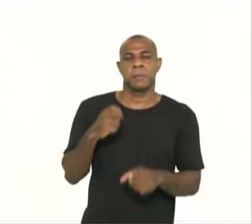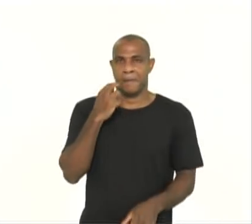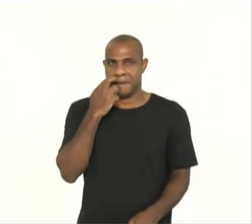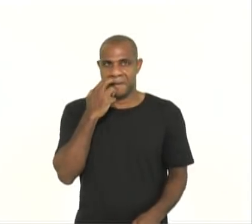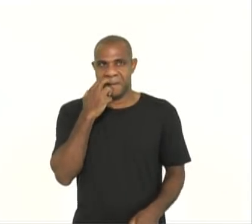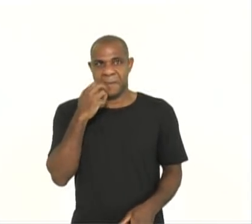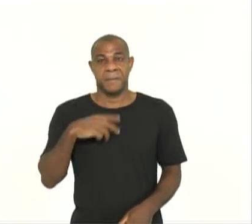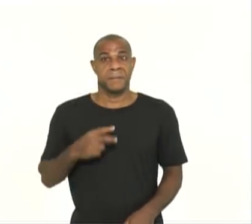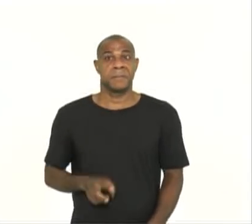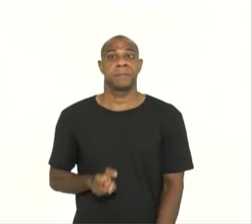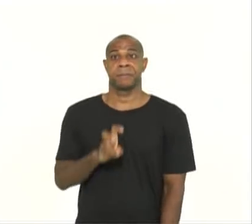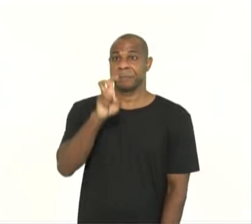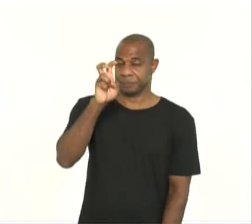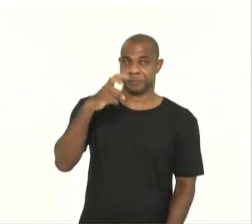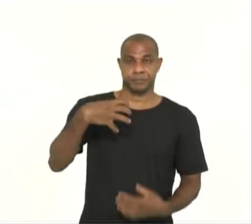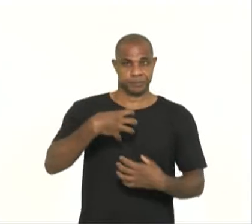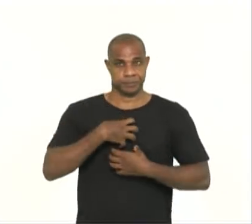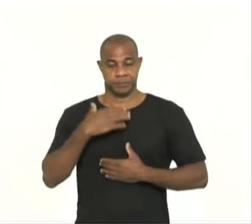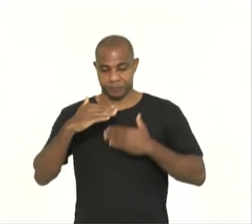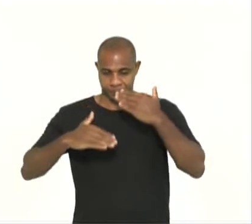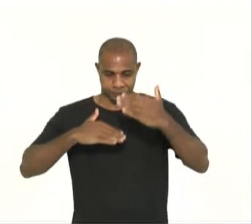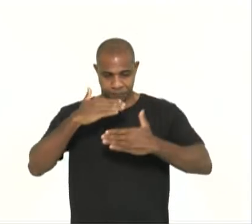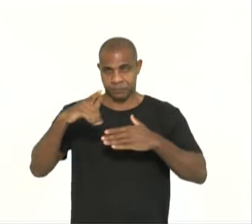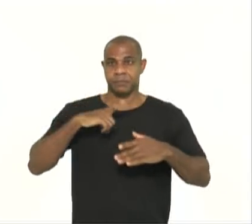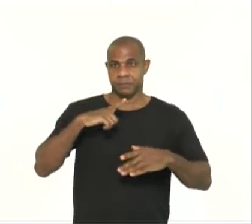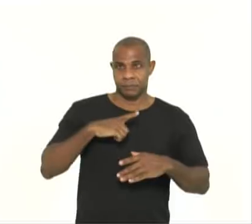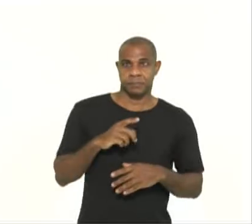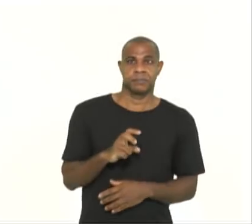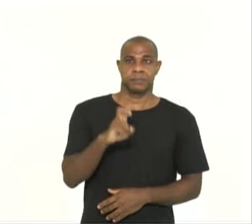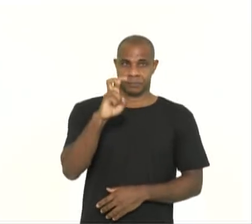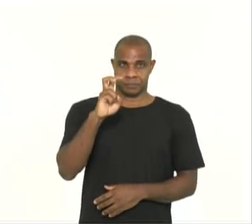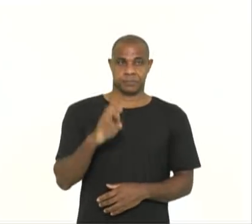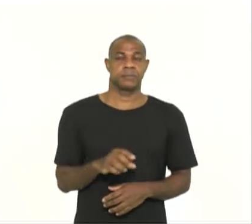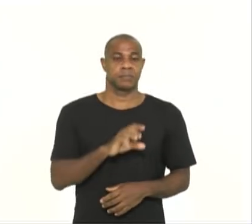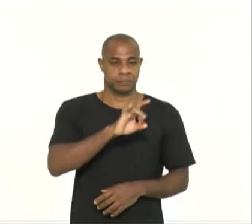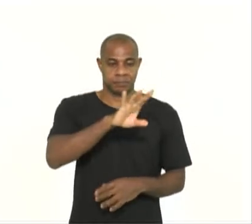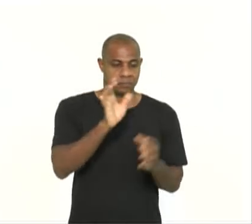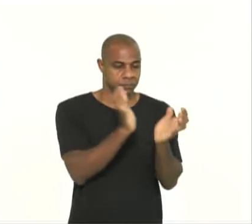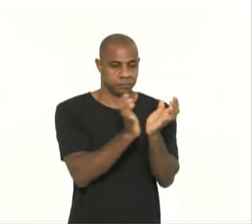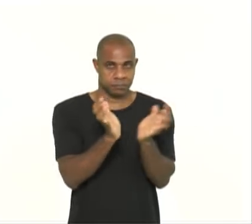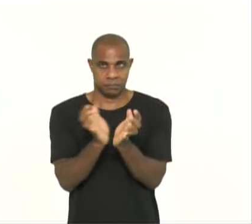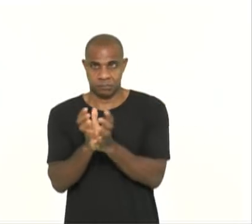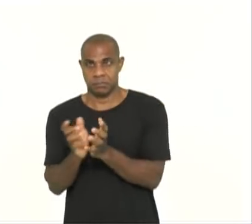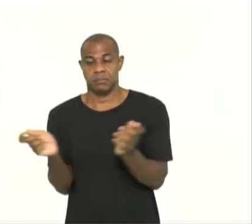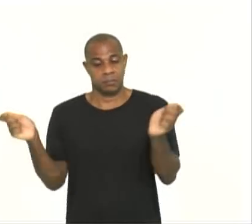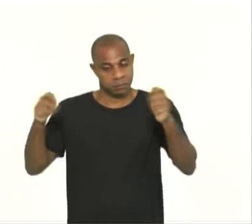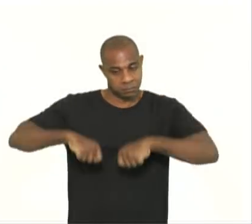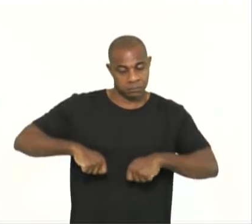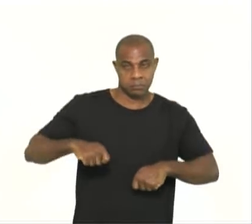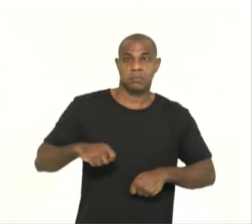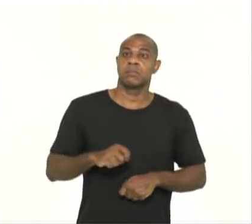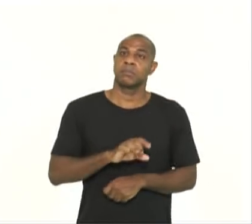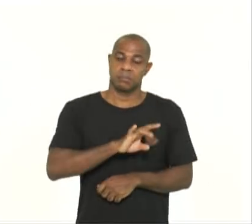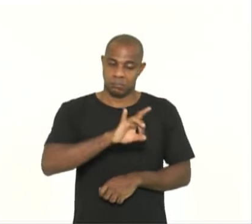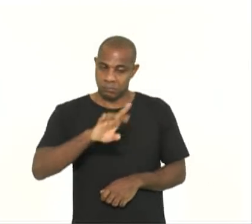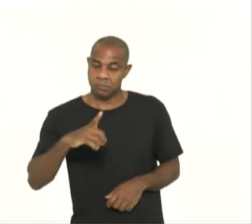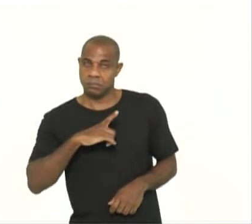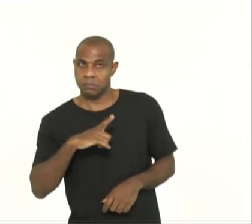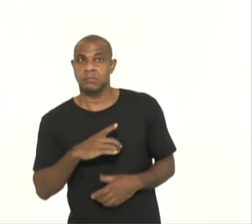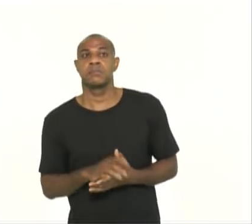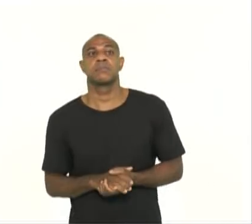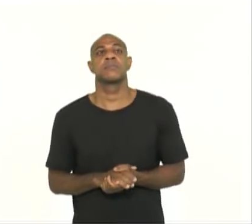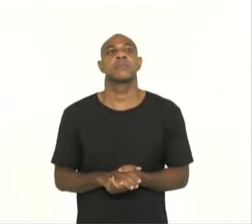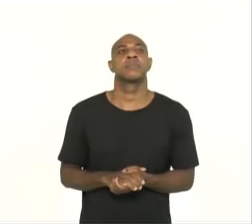5 sentidos muito bem desenvolvidos, cada grupo de acordo com a sua capacidade e com o seu hábito de vida, com o que ele precisa fazer.